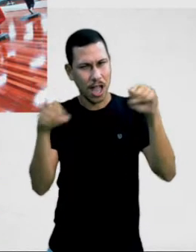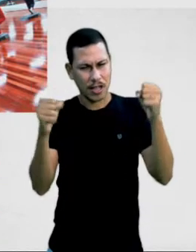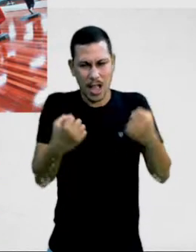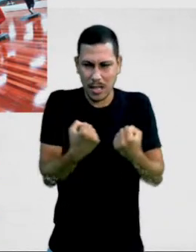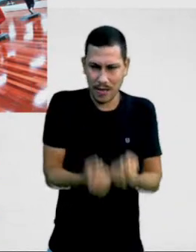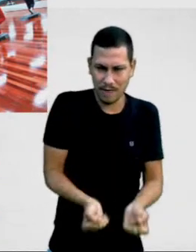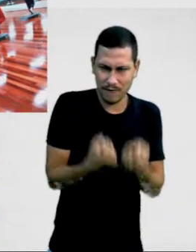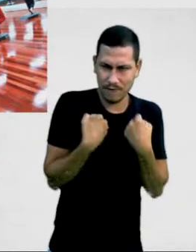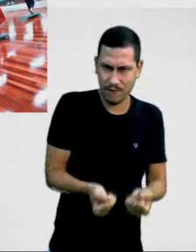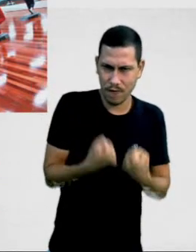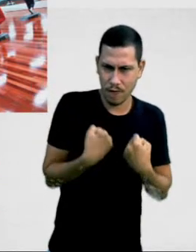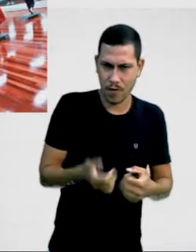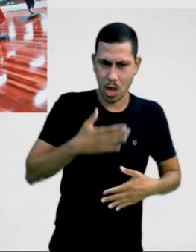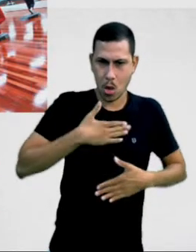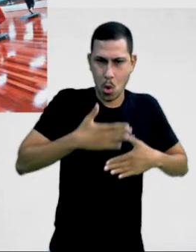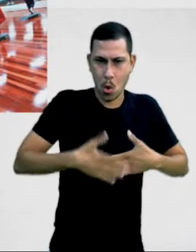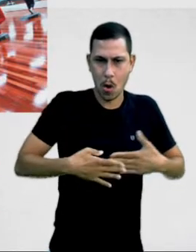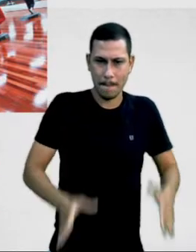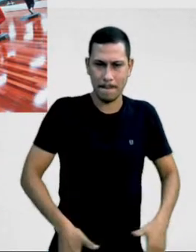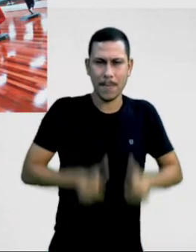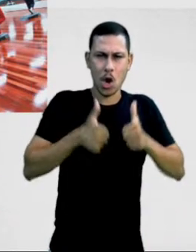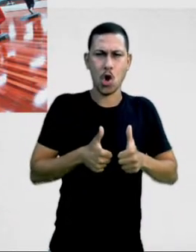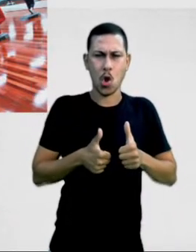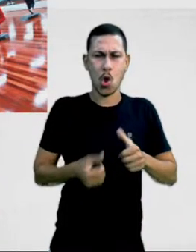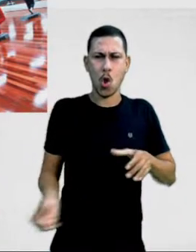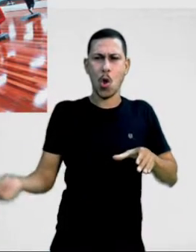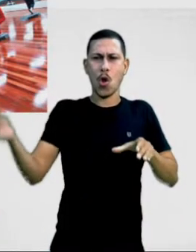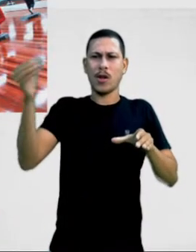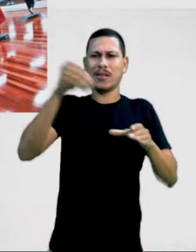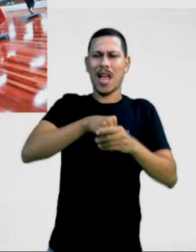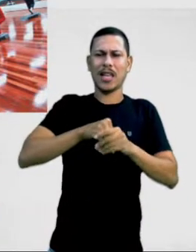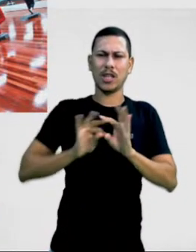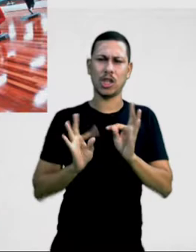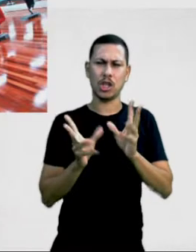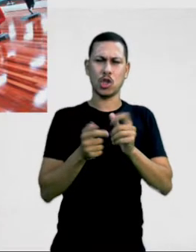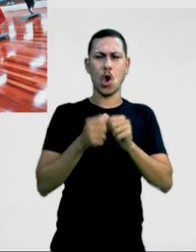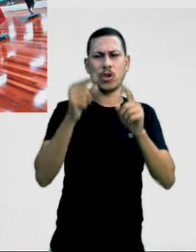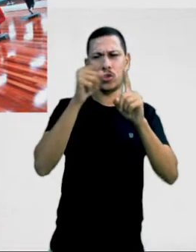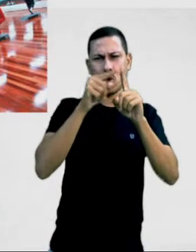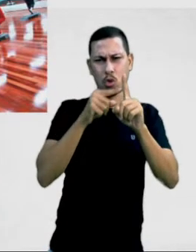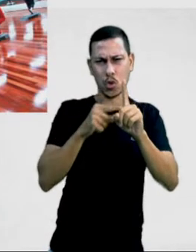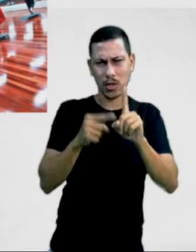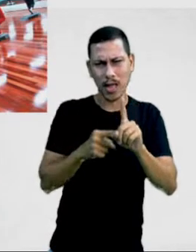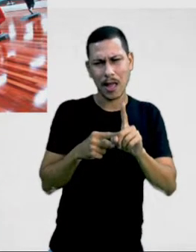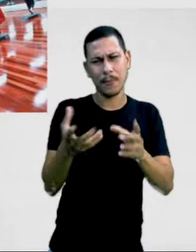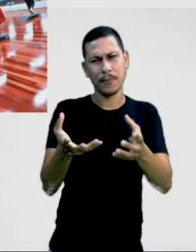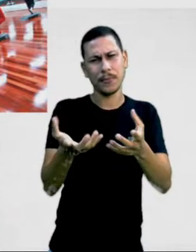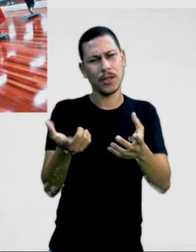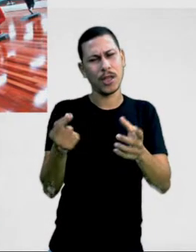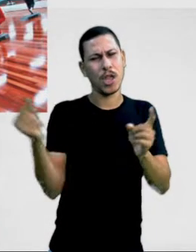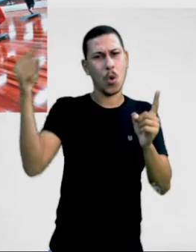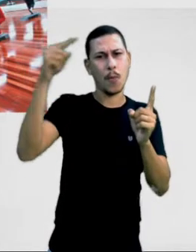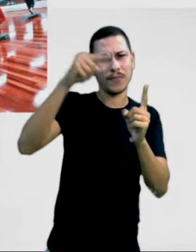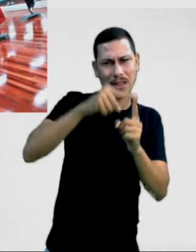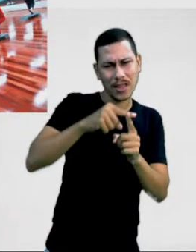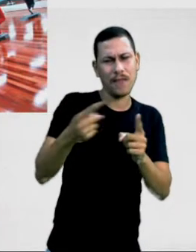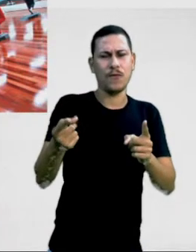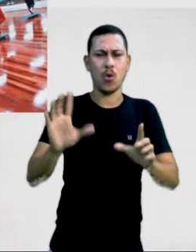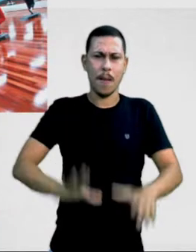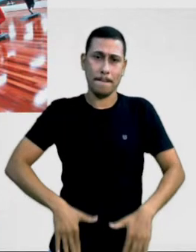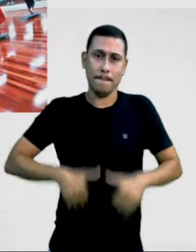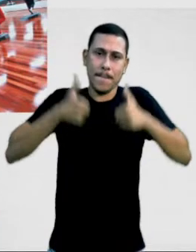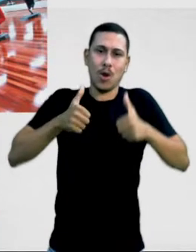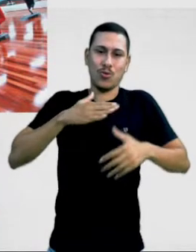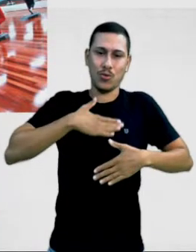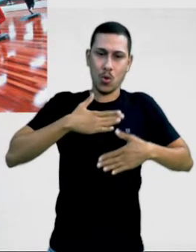físico vai englobar todas as modalidades que têm por objetivo a aquisição ou manutenção da condição física do